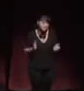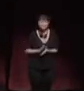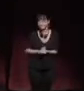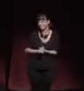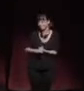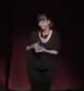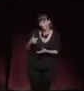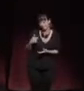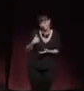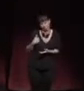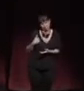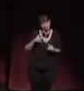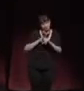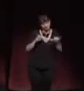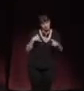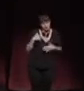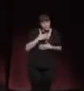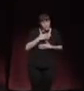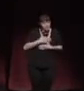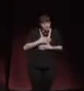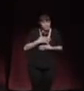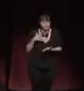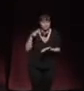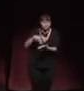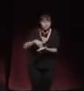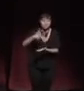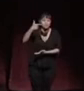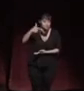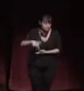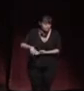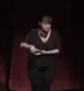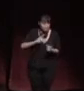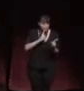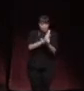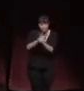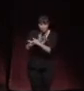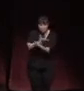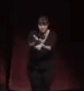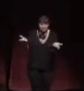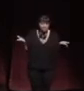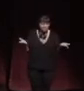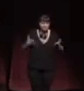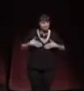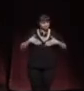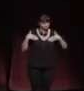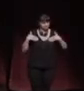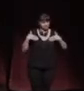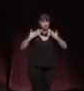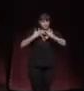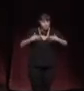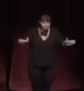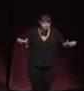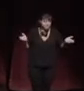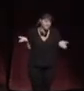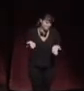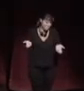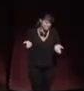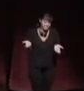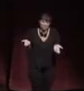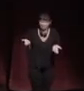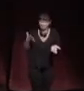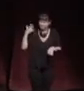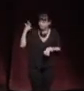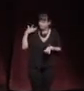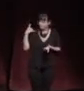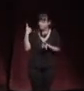É um prazer enorme estar aqui com vocês mais uma vez, uma honra fazer a abertura desse encontro